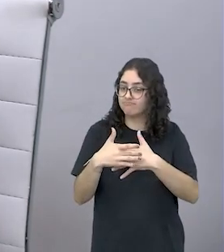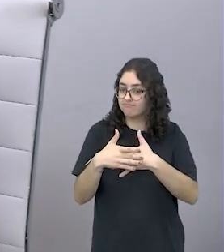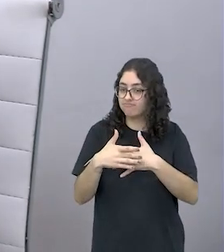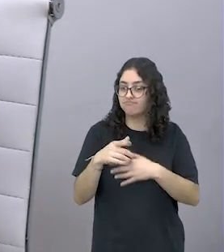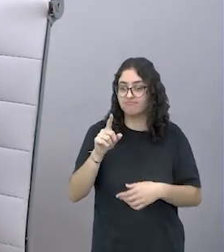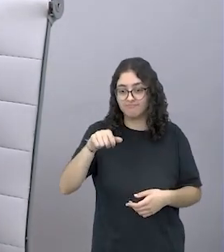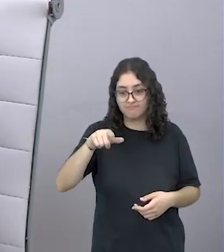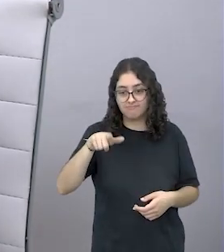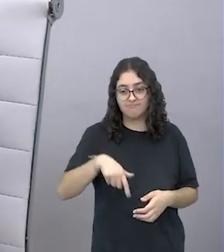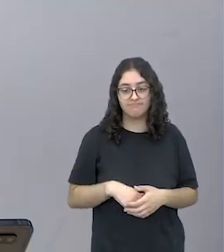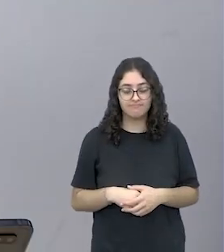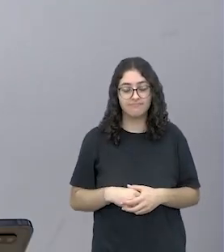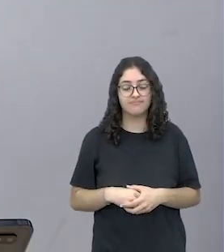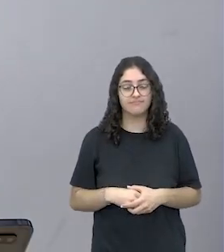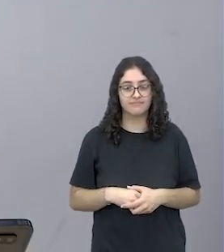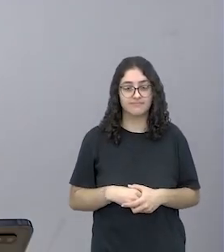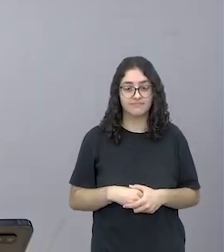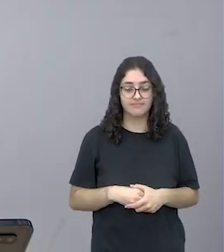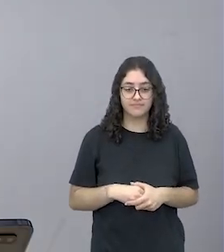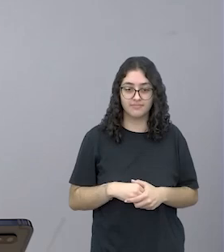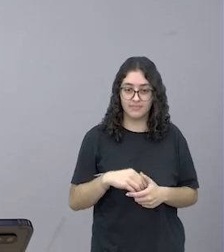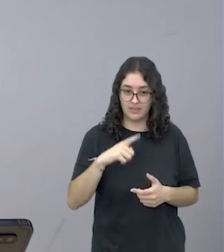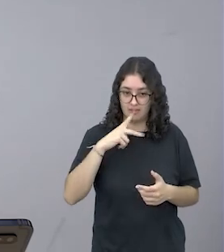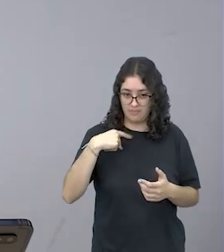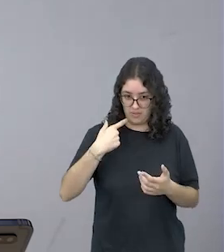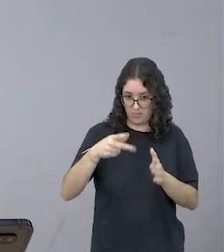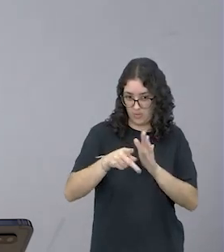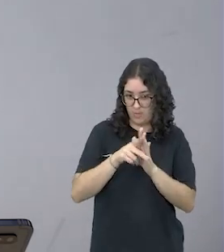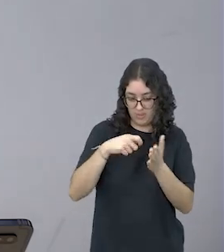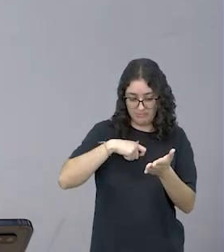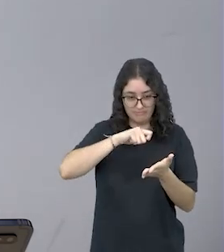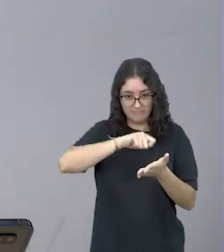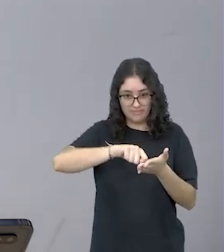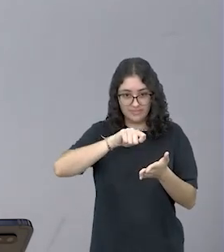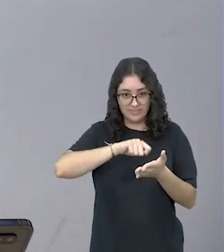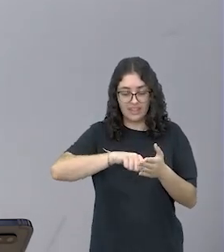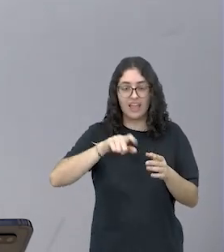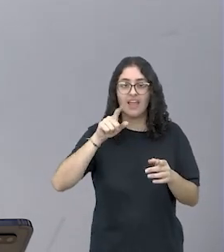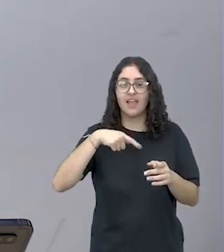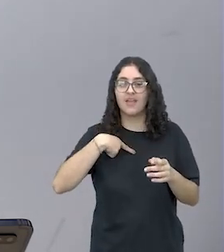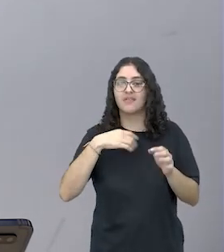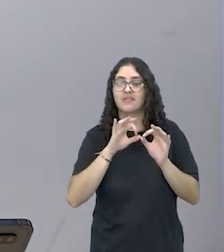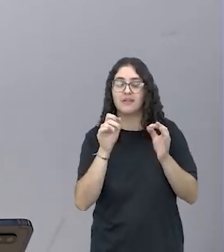isso mesmo. Você sabe que o meu diário de bordo é meu diário de rascunho.